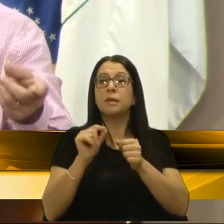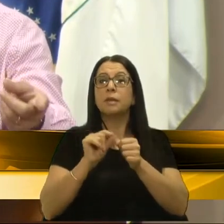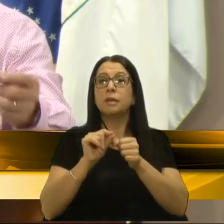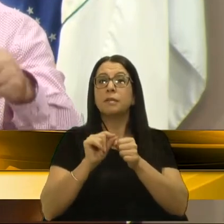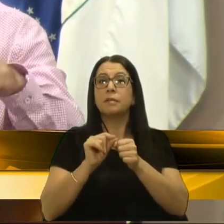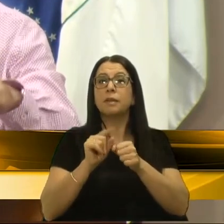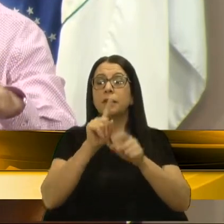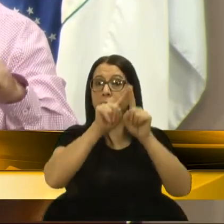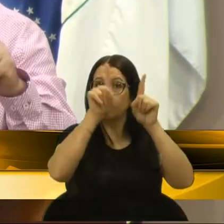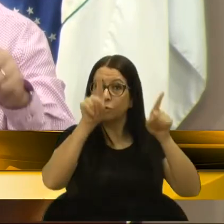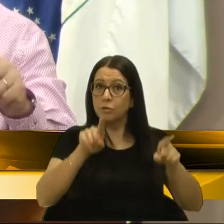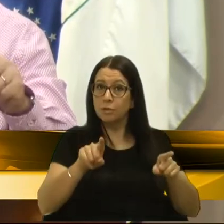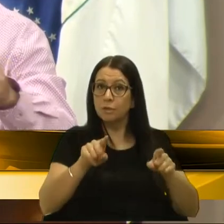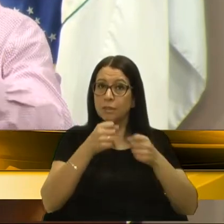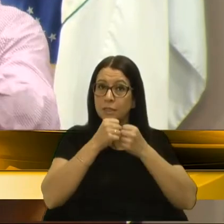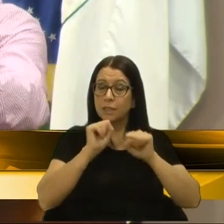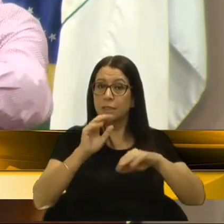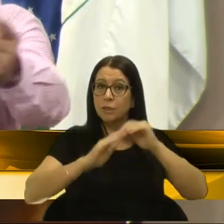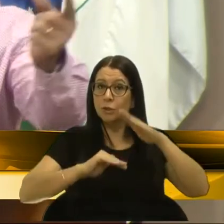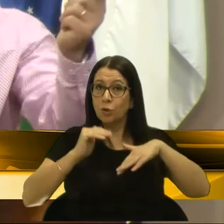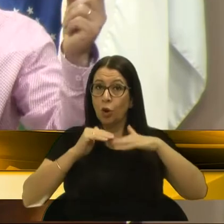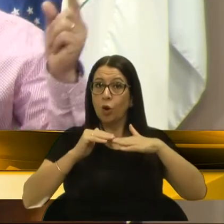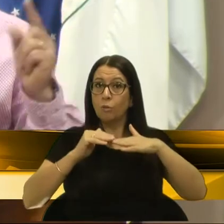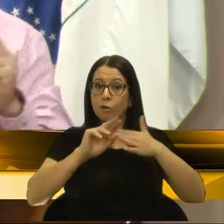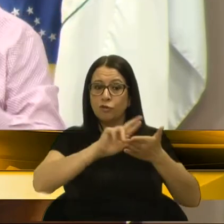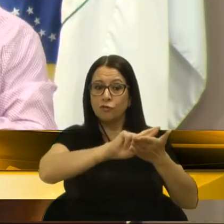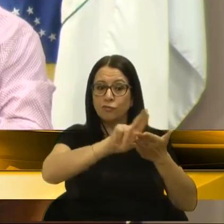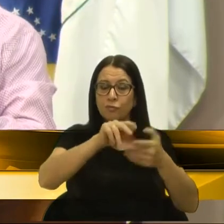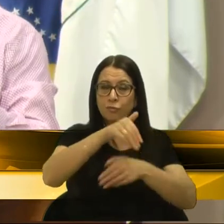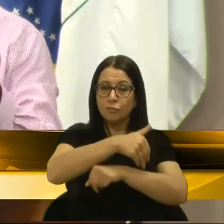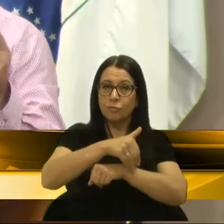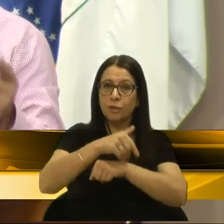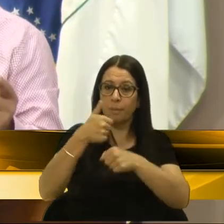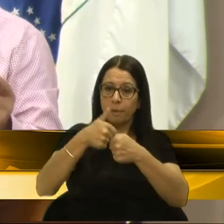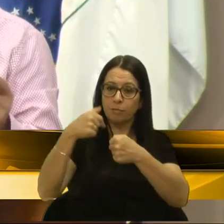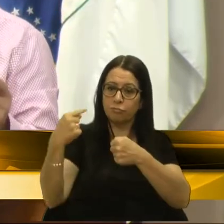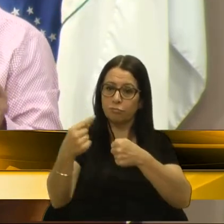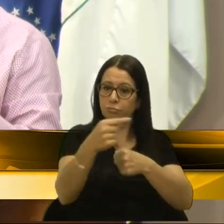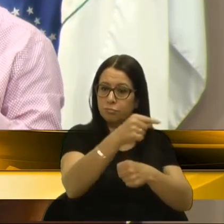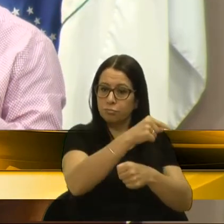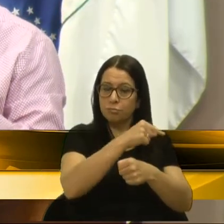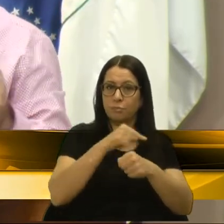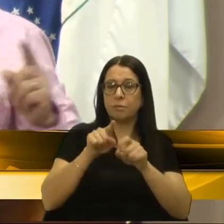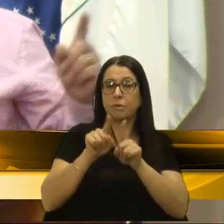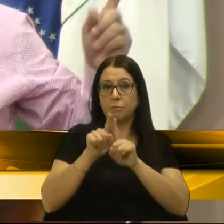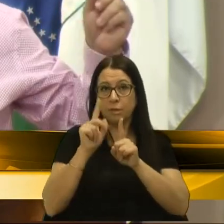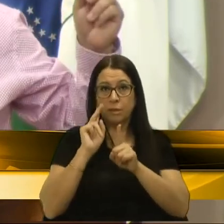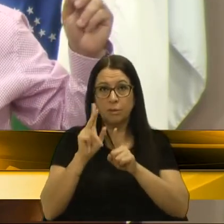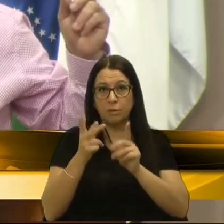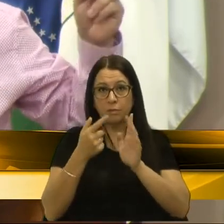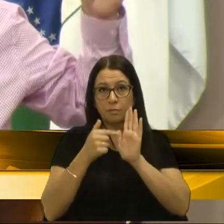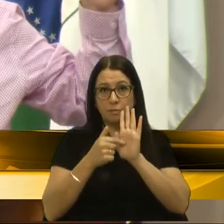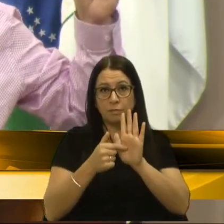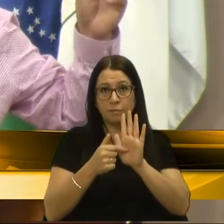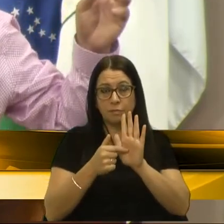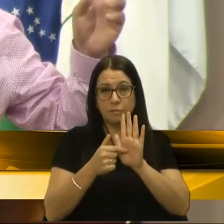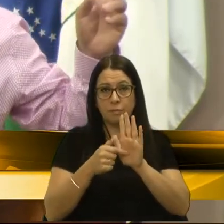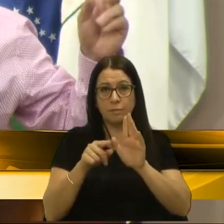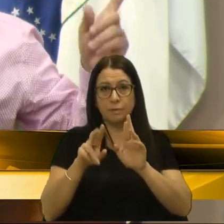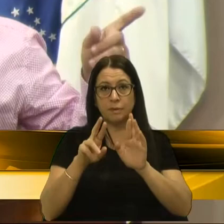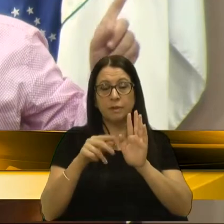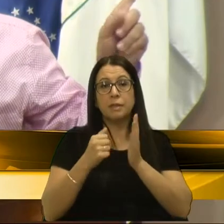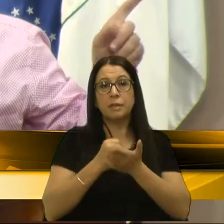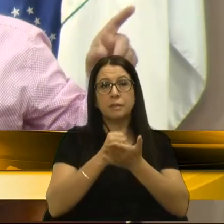um funcionário da Secretaria de Obras. Várias ruas já ao redor de Galópolis E depois eu quero que a assessora mostre